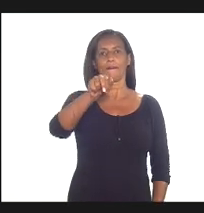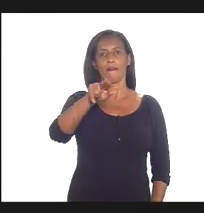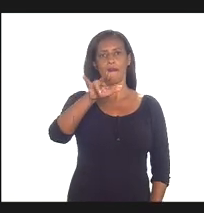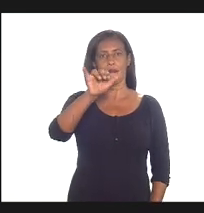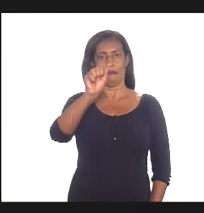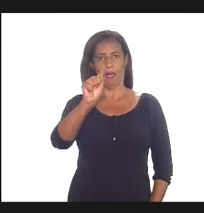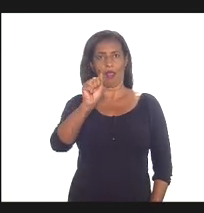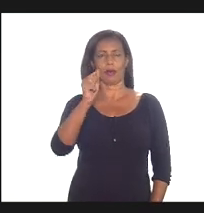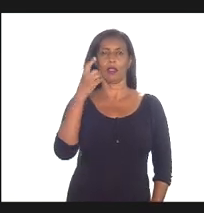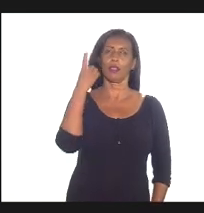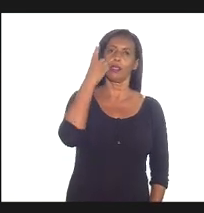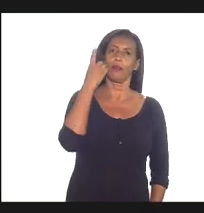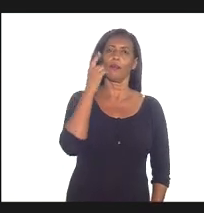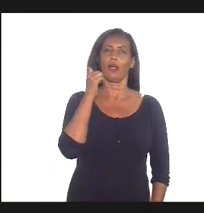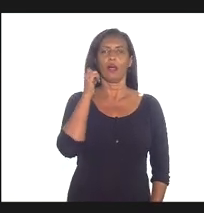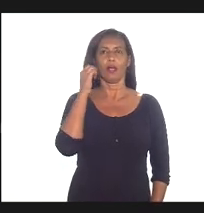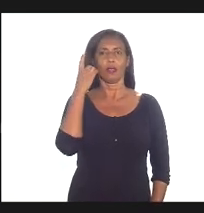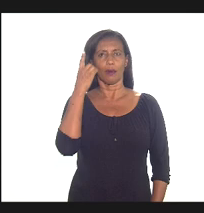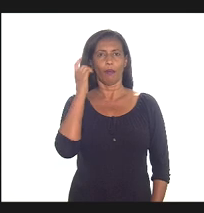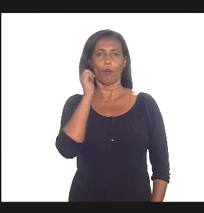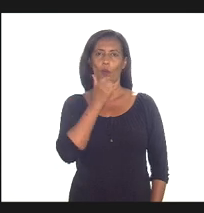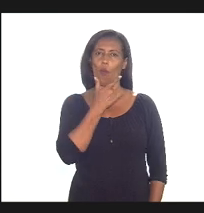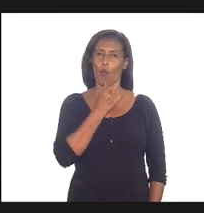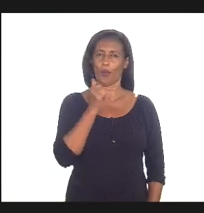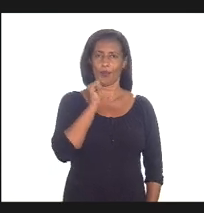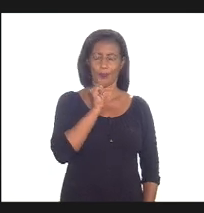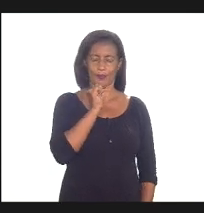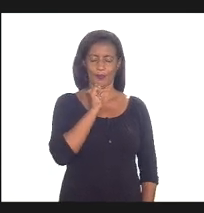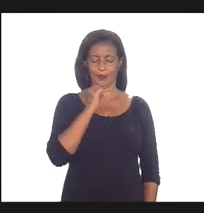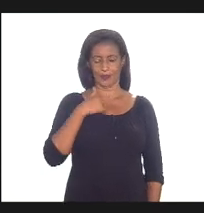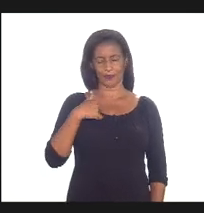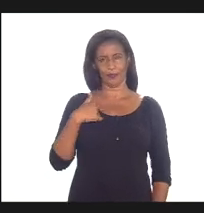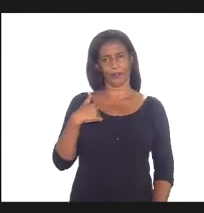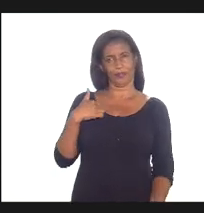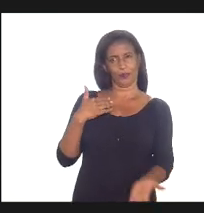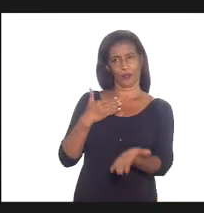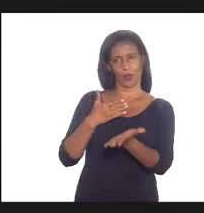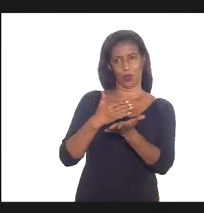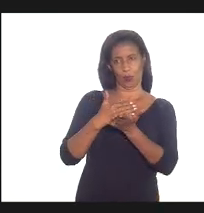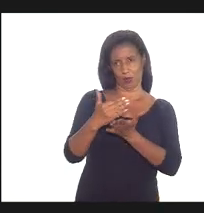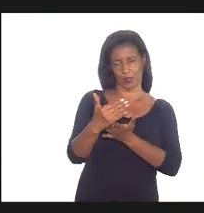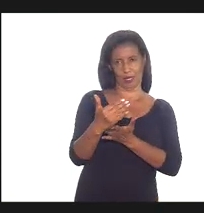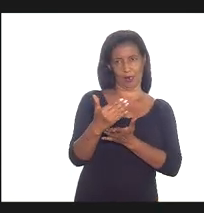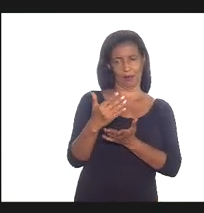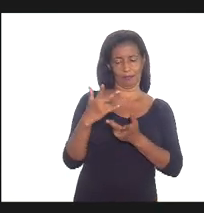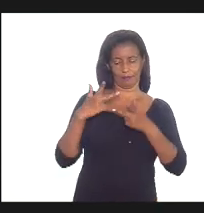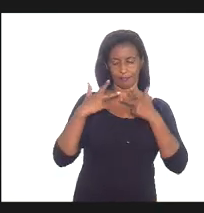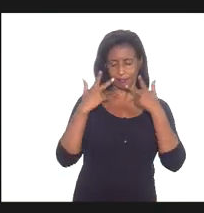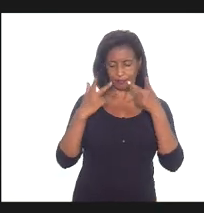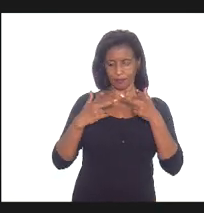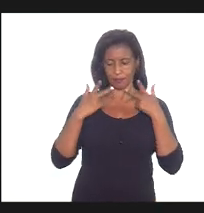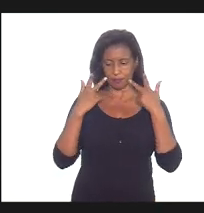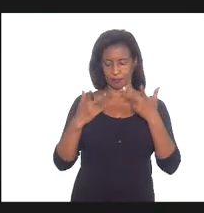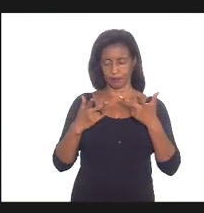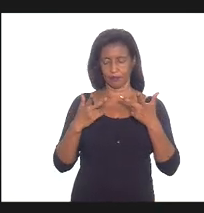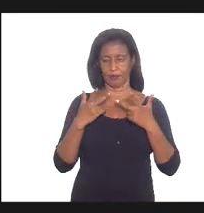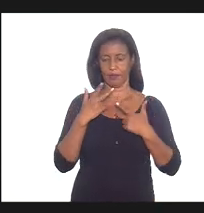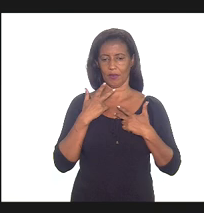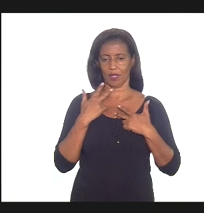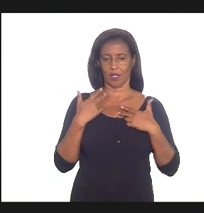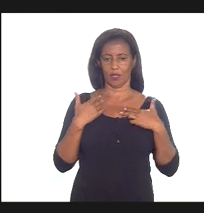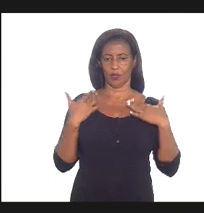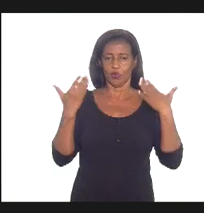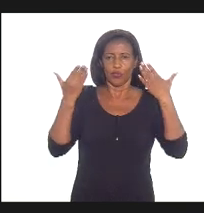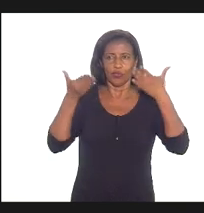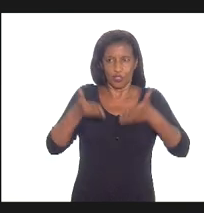Presidente, eu vou começar a minha fala dizendo que eu cheguei ao parlamento e